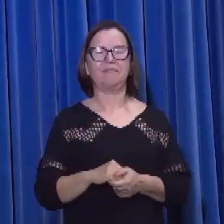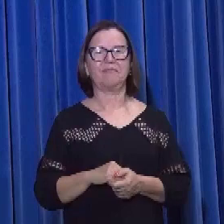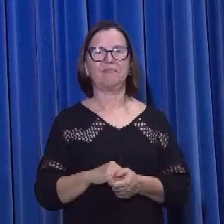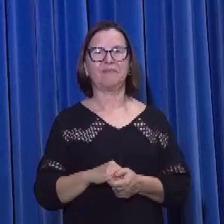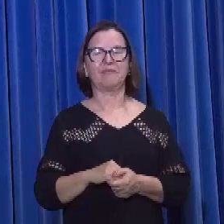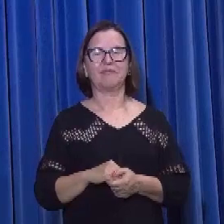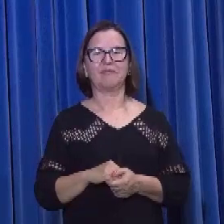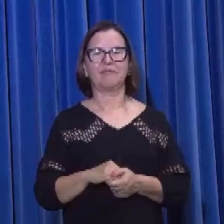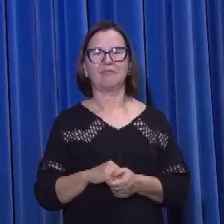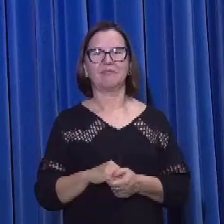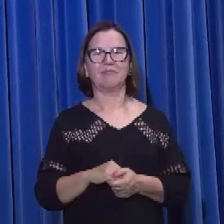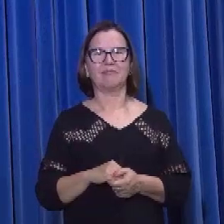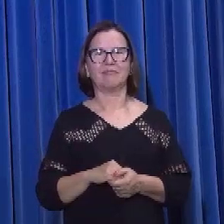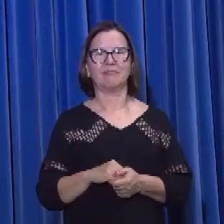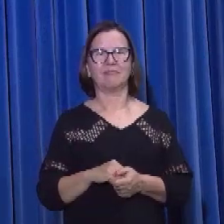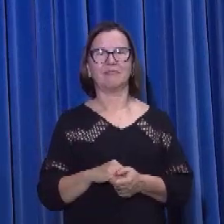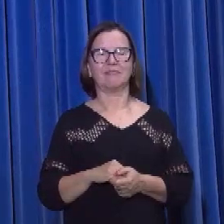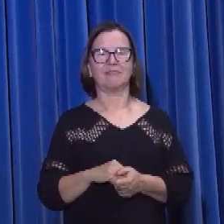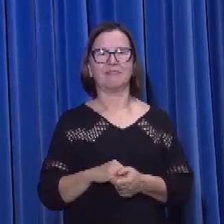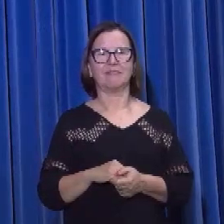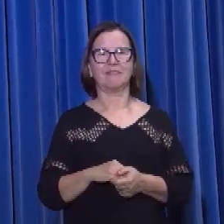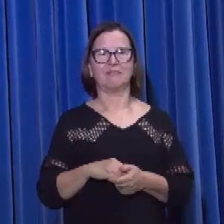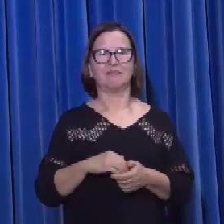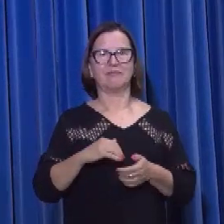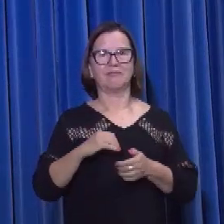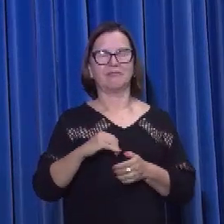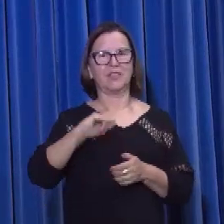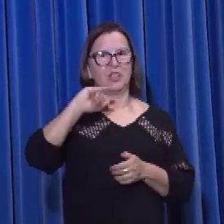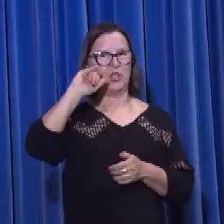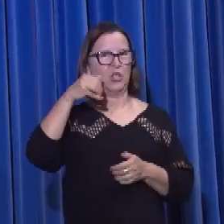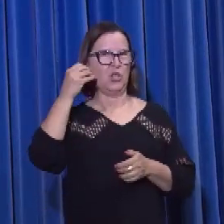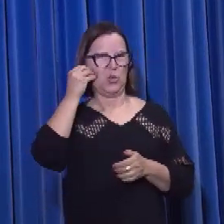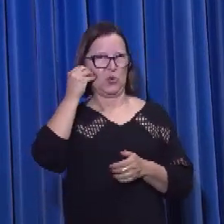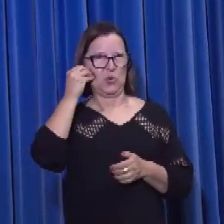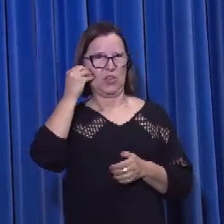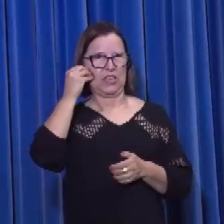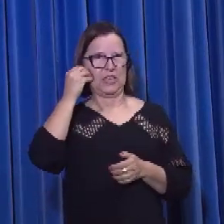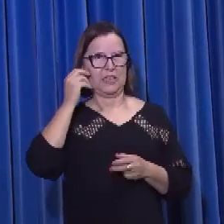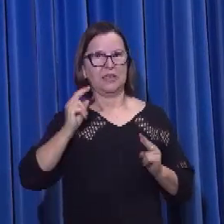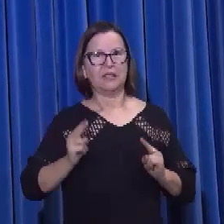Estava no meio deles, mas era um homem de dura cerviz.